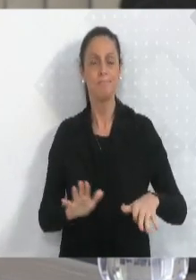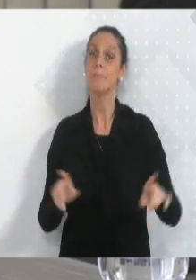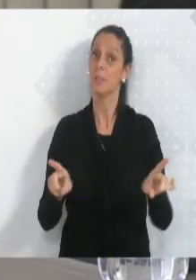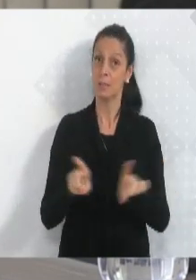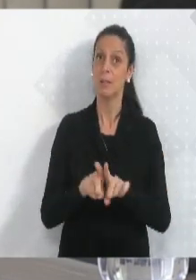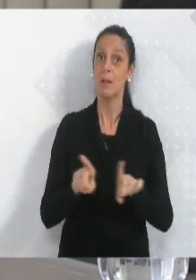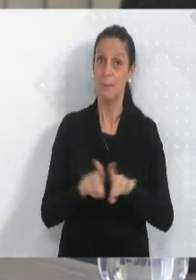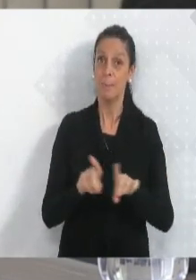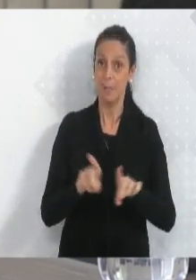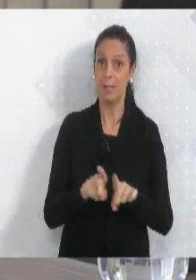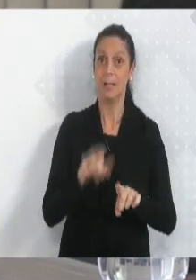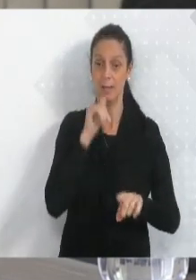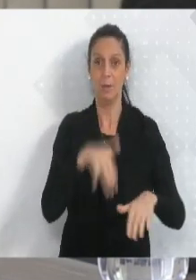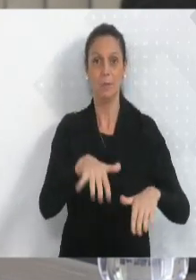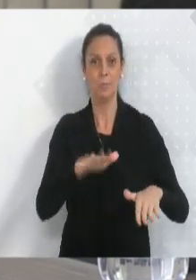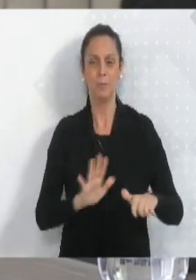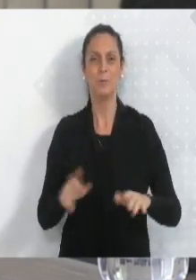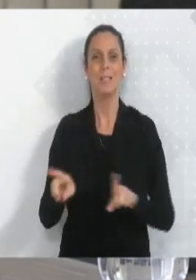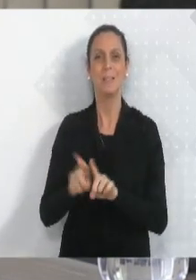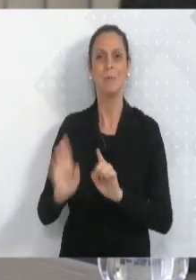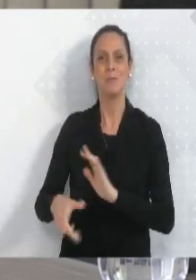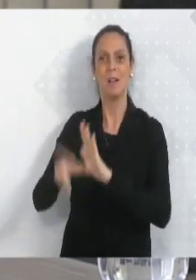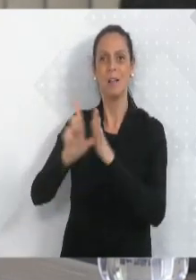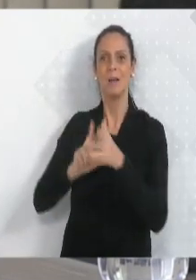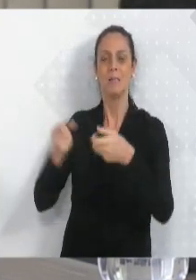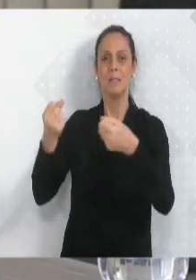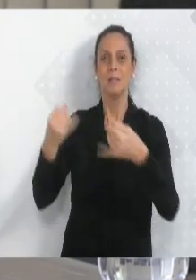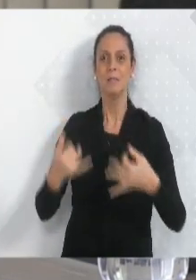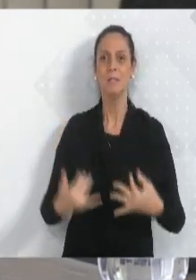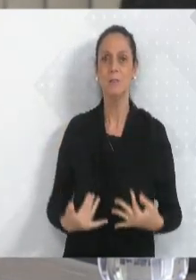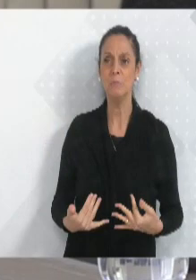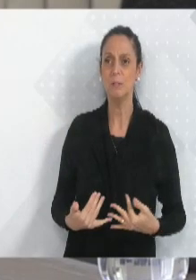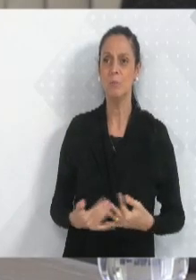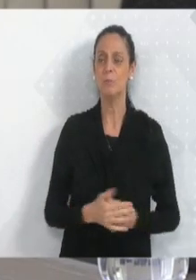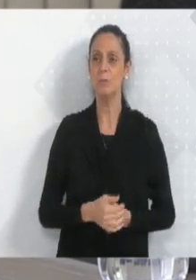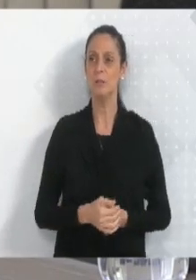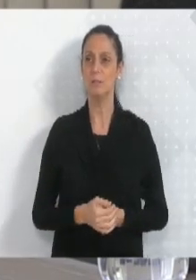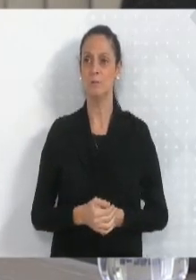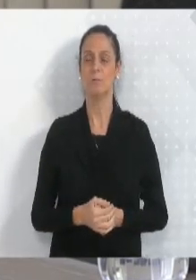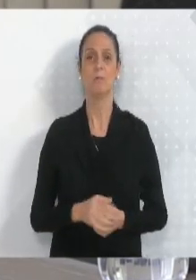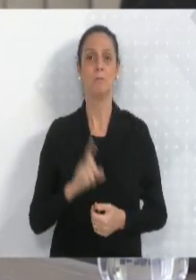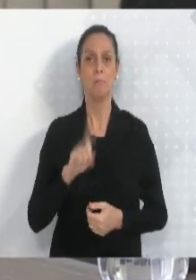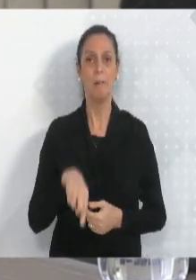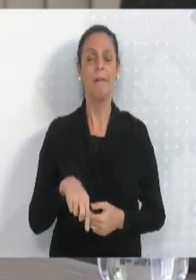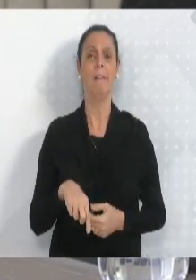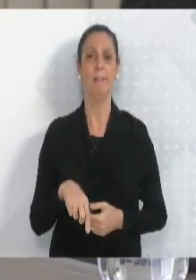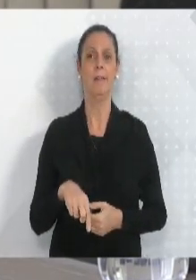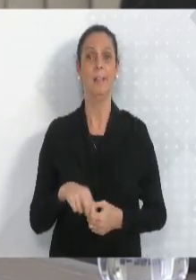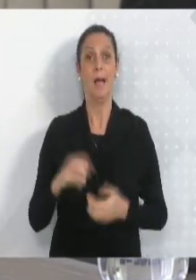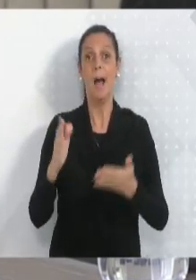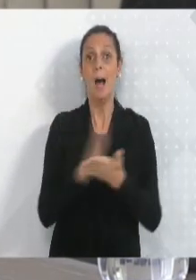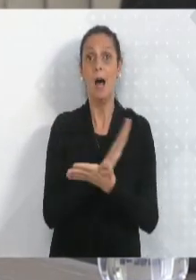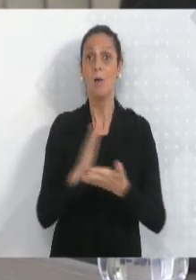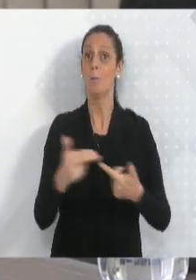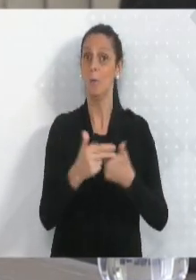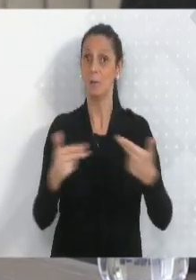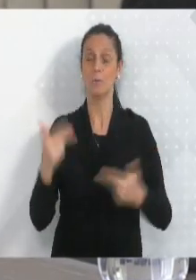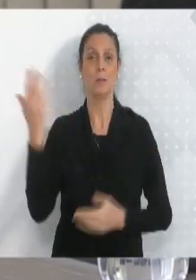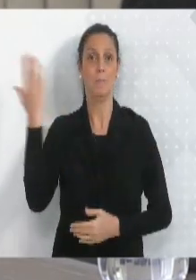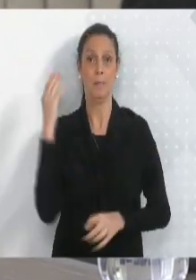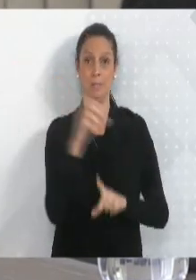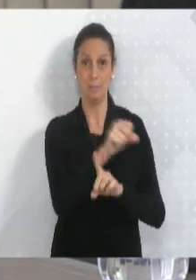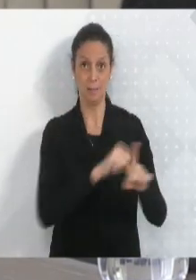mesmo física, e agora o senhor mencionando aqui as eletrônicas, são solicitadas algumas delas pela